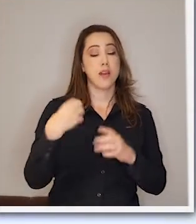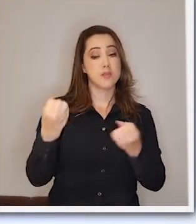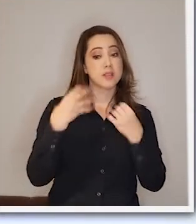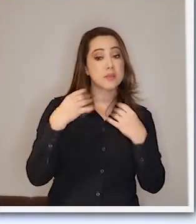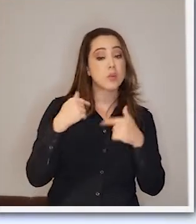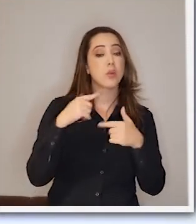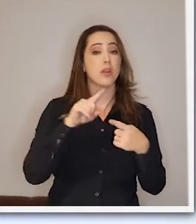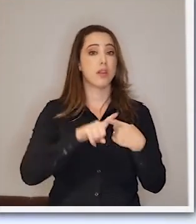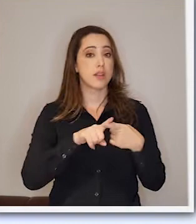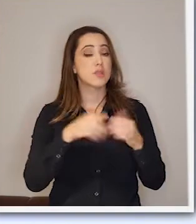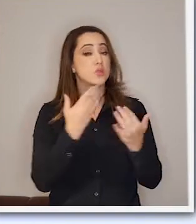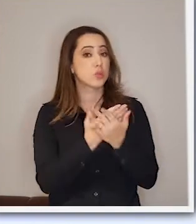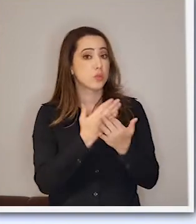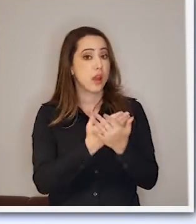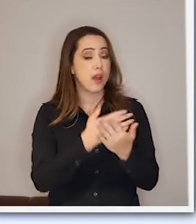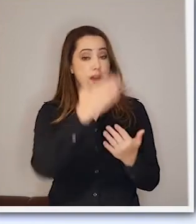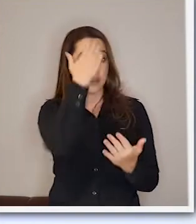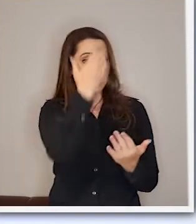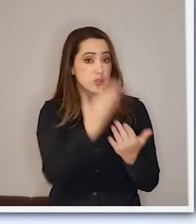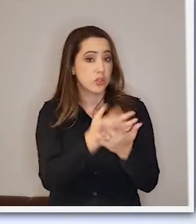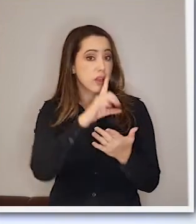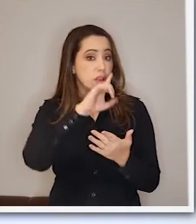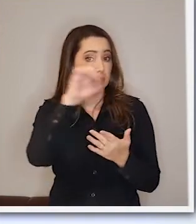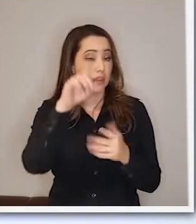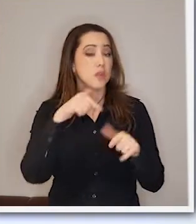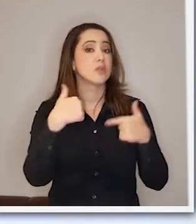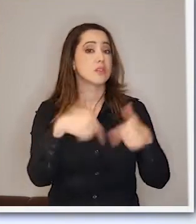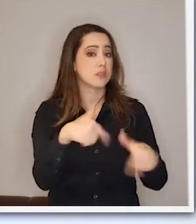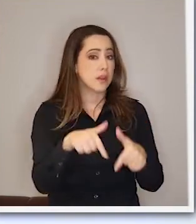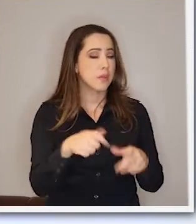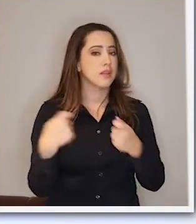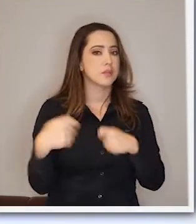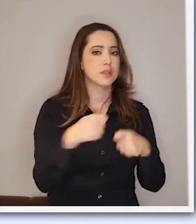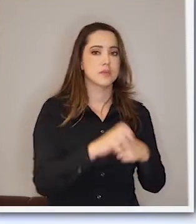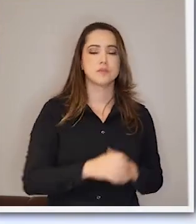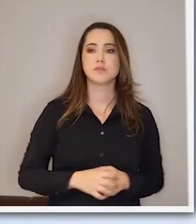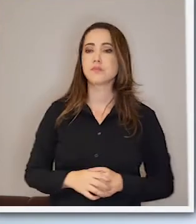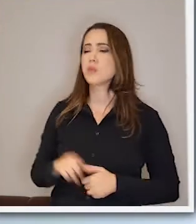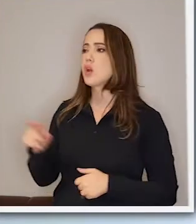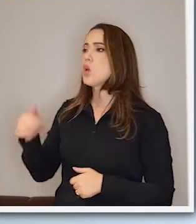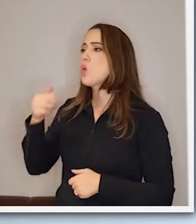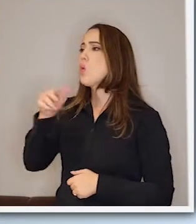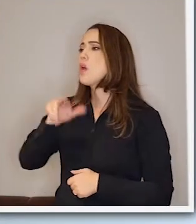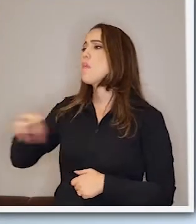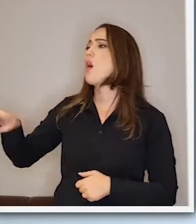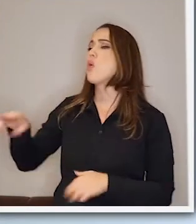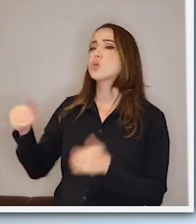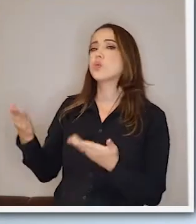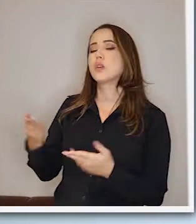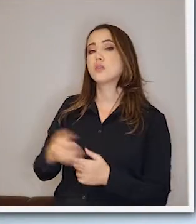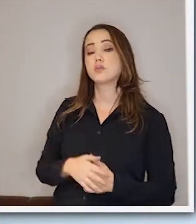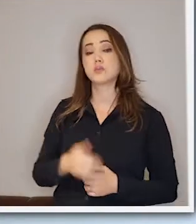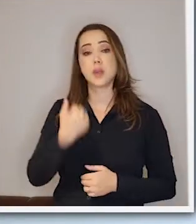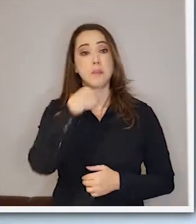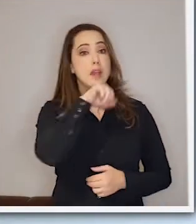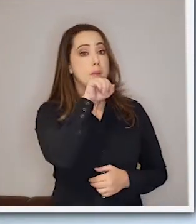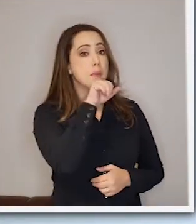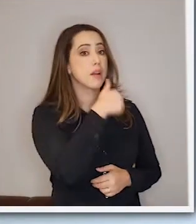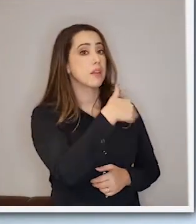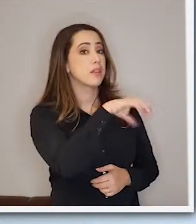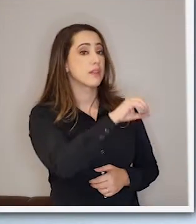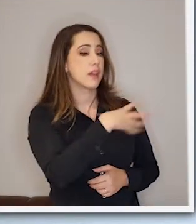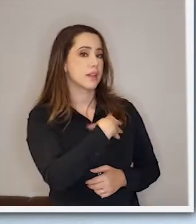novos, nós todos começamos a trabalhar. Eu de 8 anos. Só quantos irmãos? Ela teve 10 filhos.